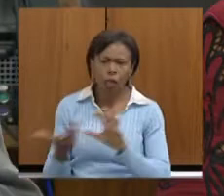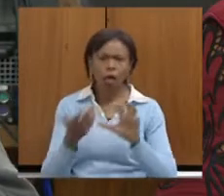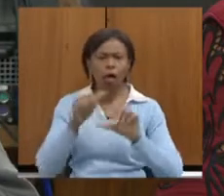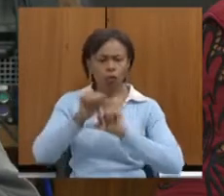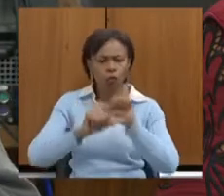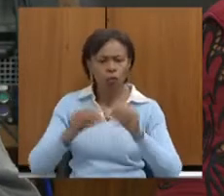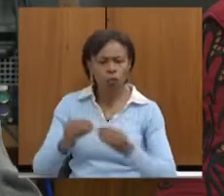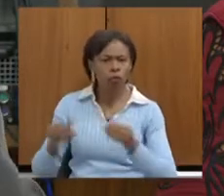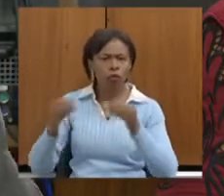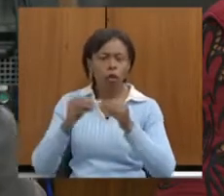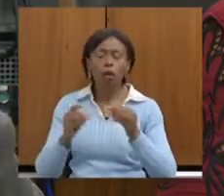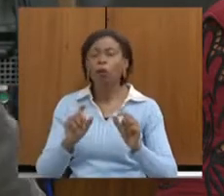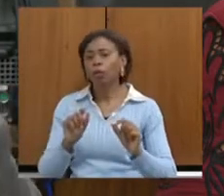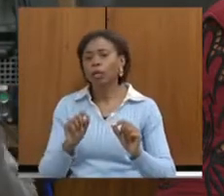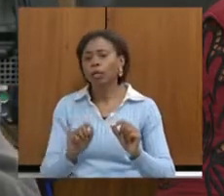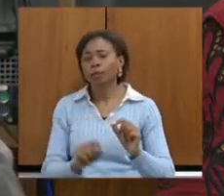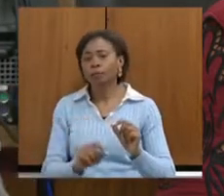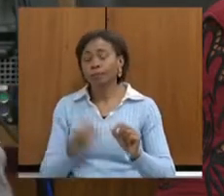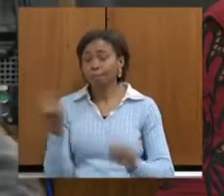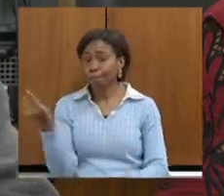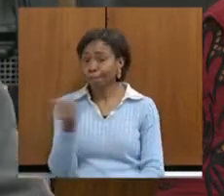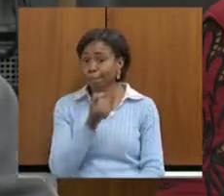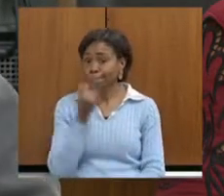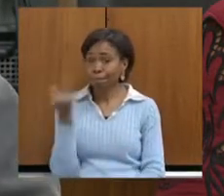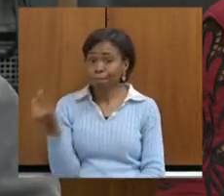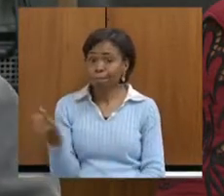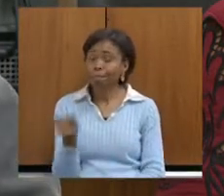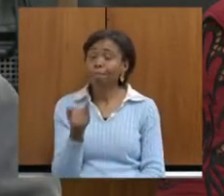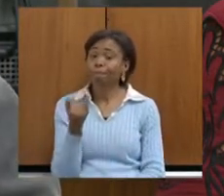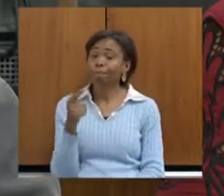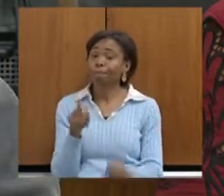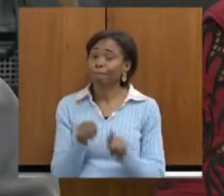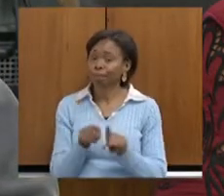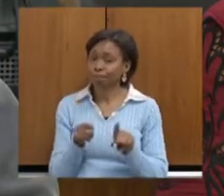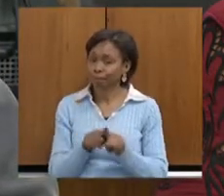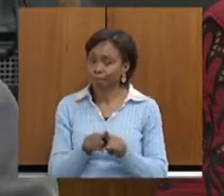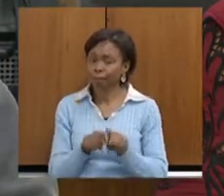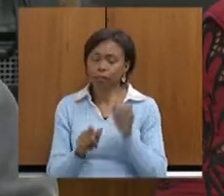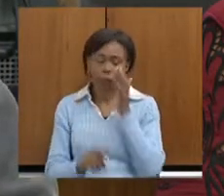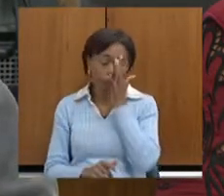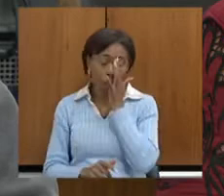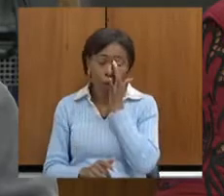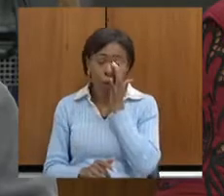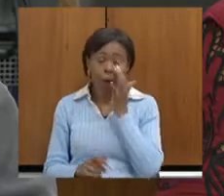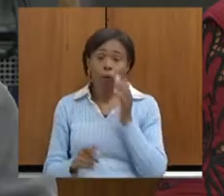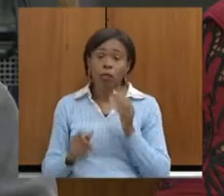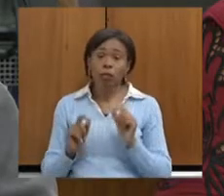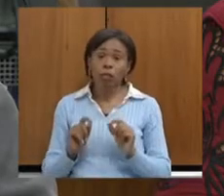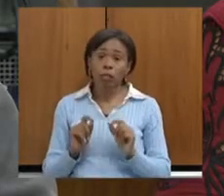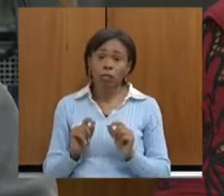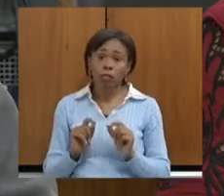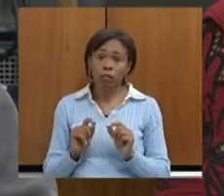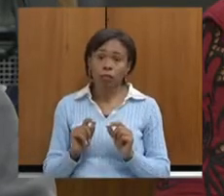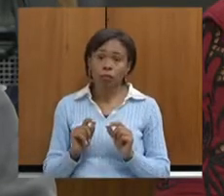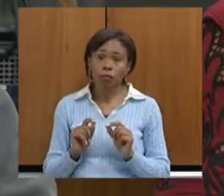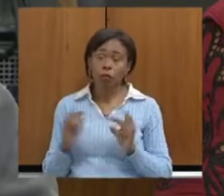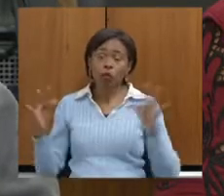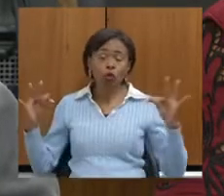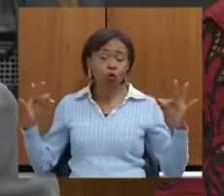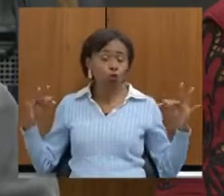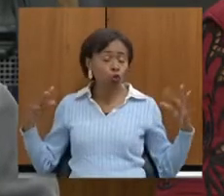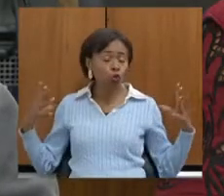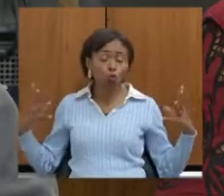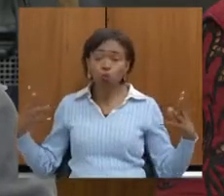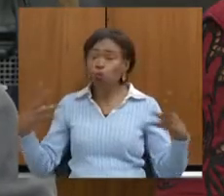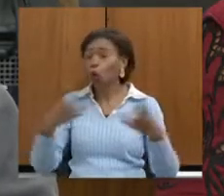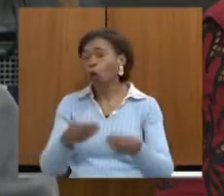modo de vida também é muito importante que por uma reparação integral acontecer além do modo de vida além da não dá não